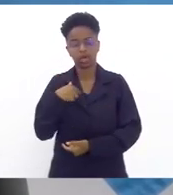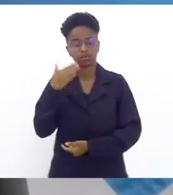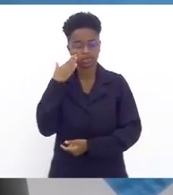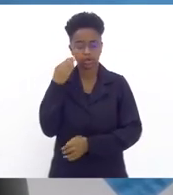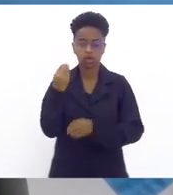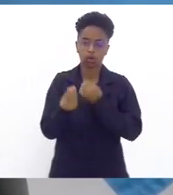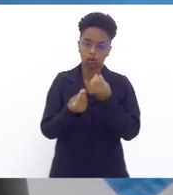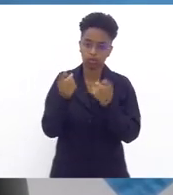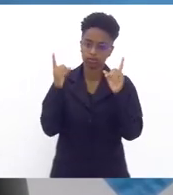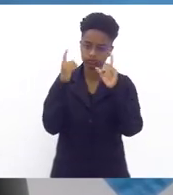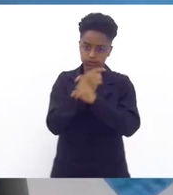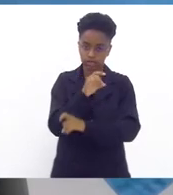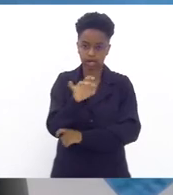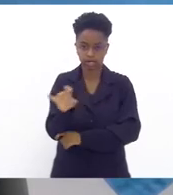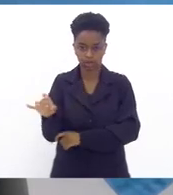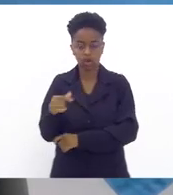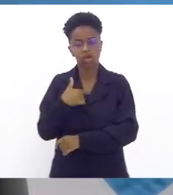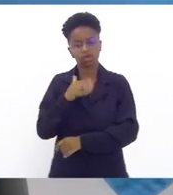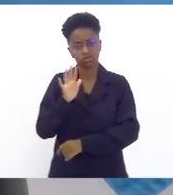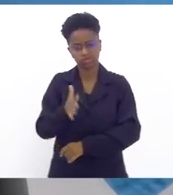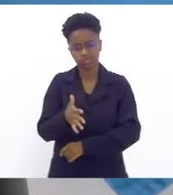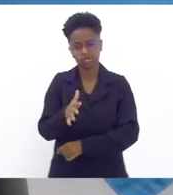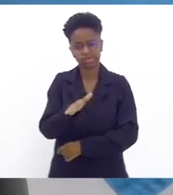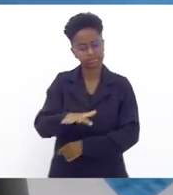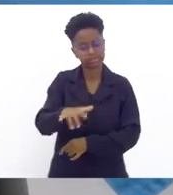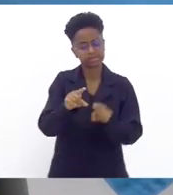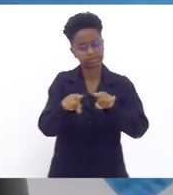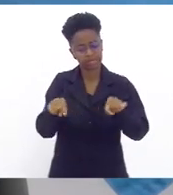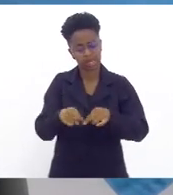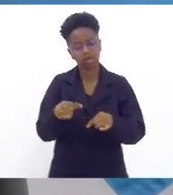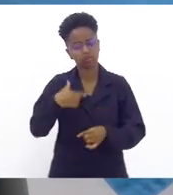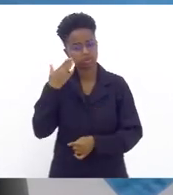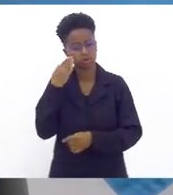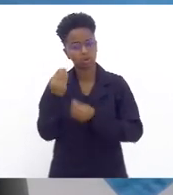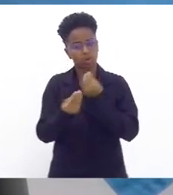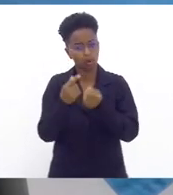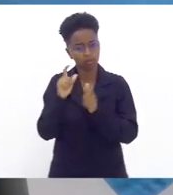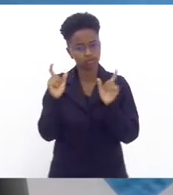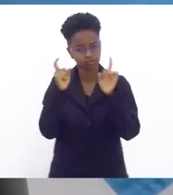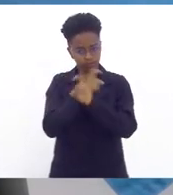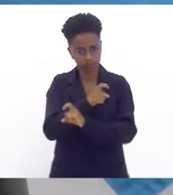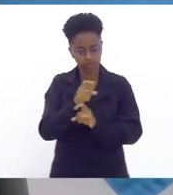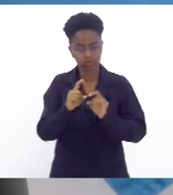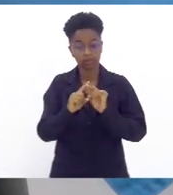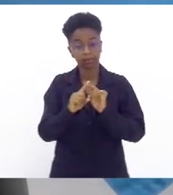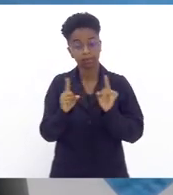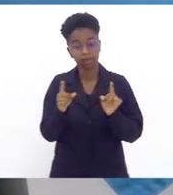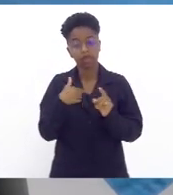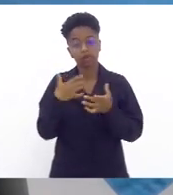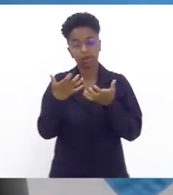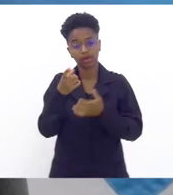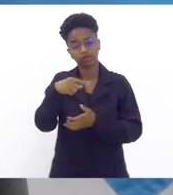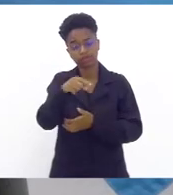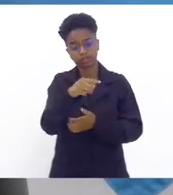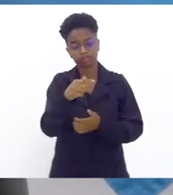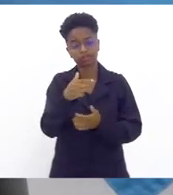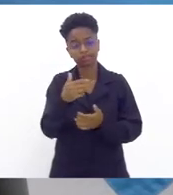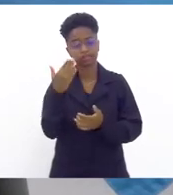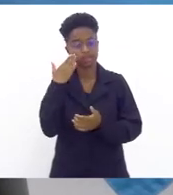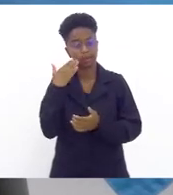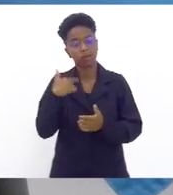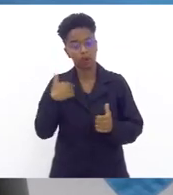um estive na ponta várias vezes e eu sei dessa dificuldade Então quero que vocês contem comigo também